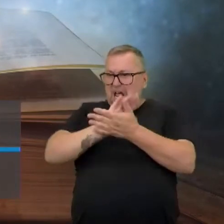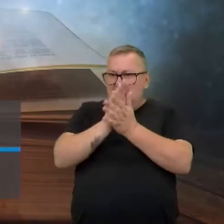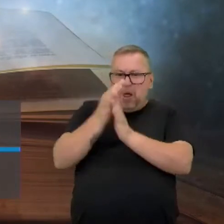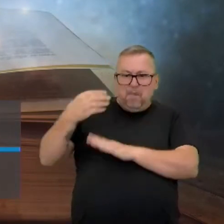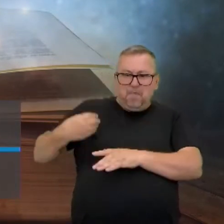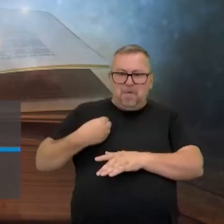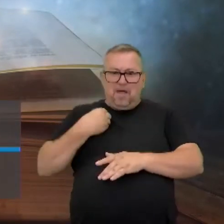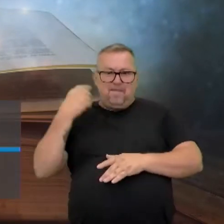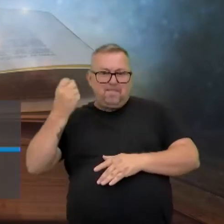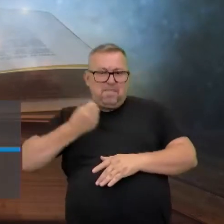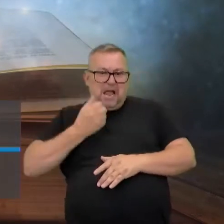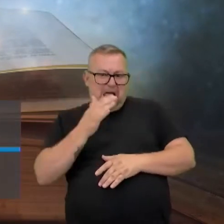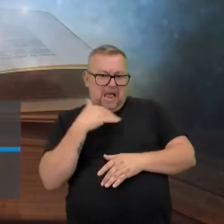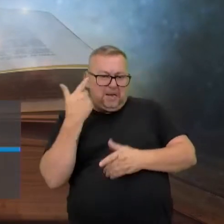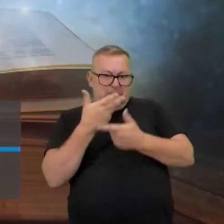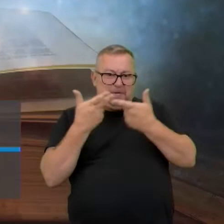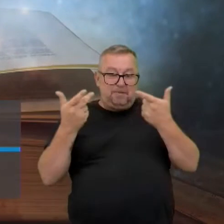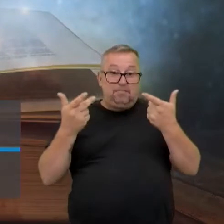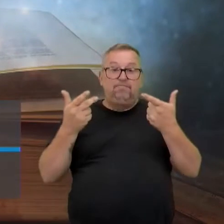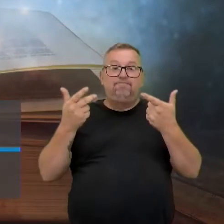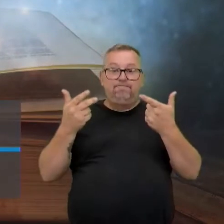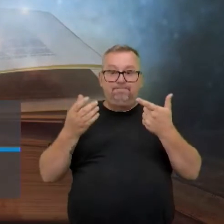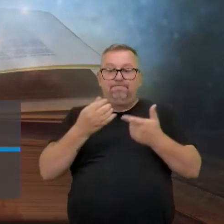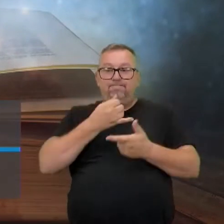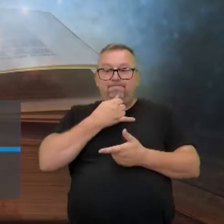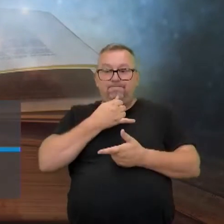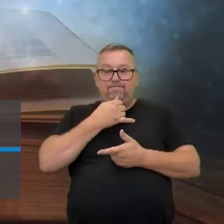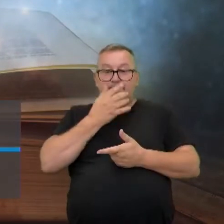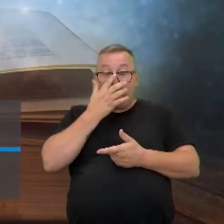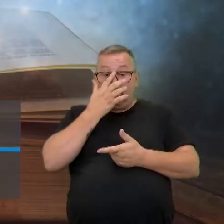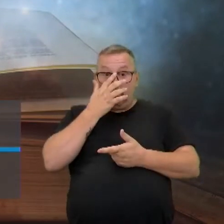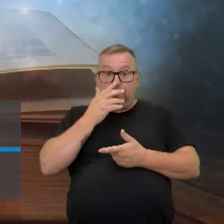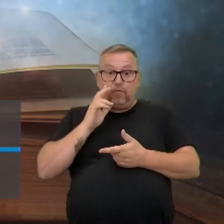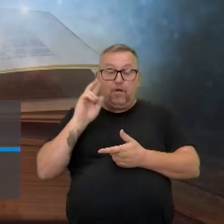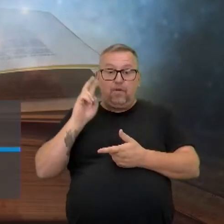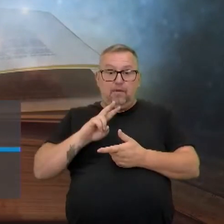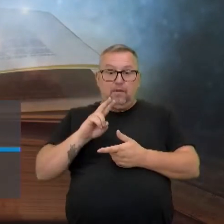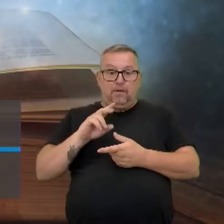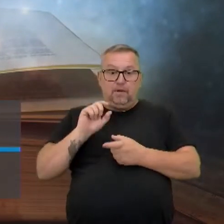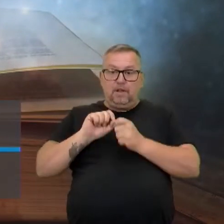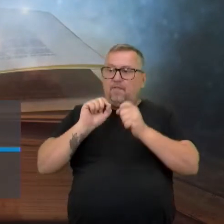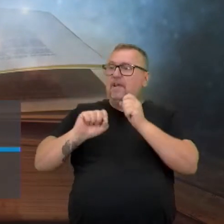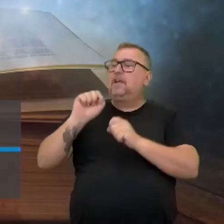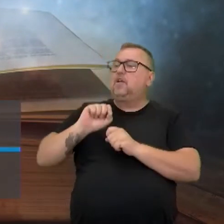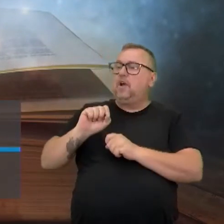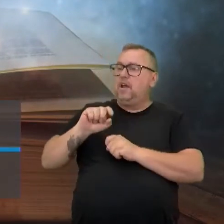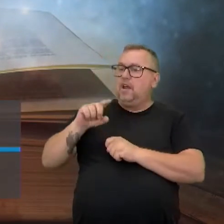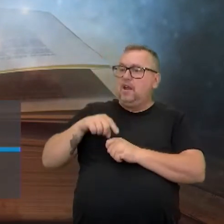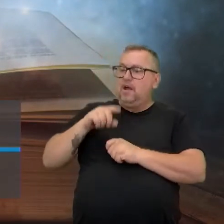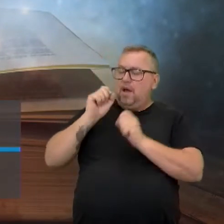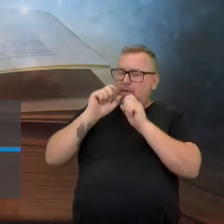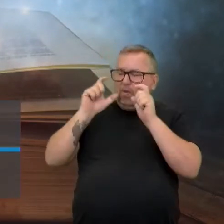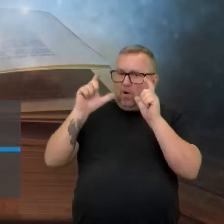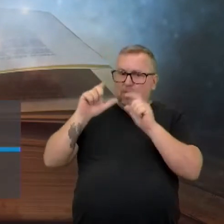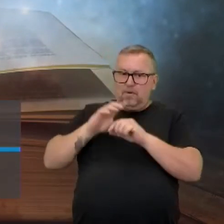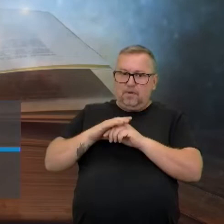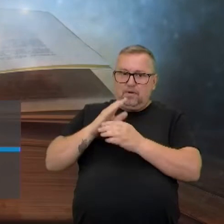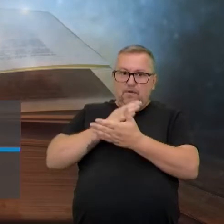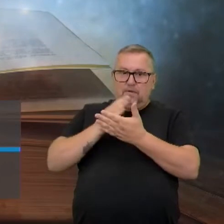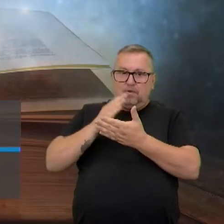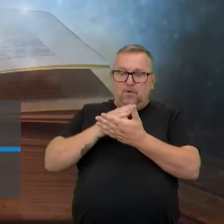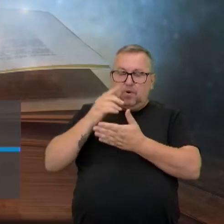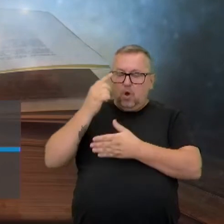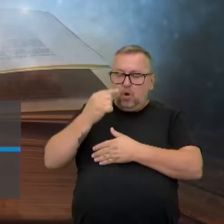dele e tal. E, infelizmente, esse cara vê que essa criança tá lá e fala: o que você tá fazendo aí, moleque? Olha o seu olho. E ele ficou com essa coisa na